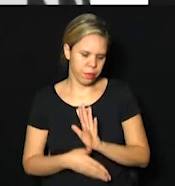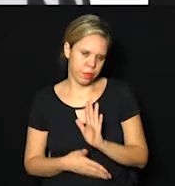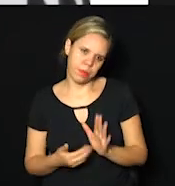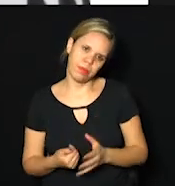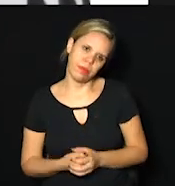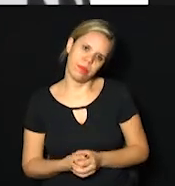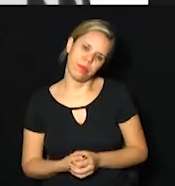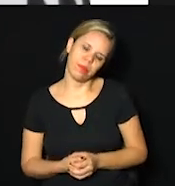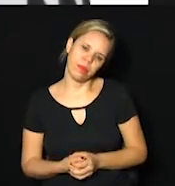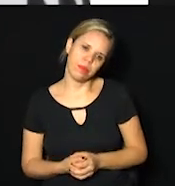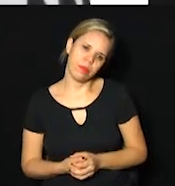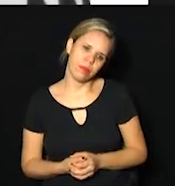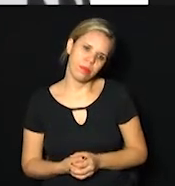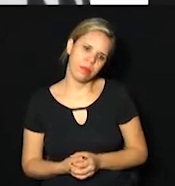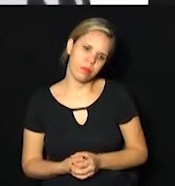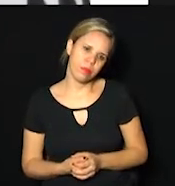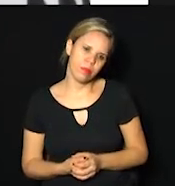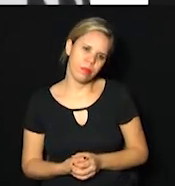uma certa